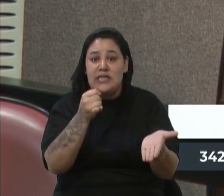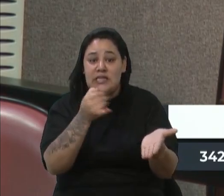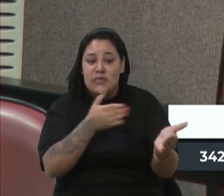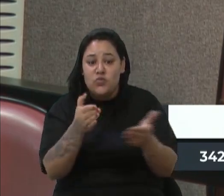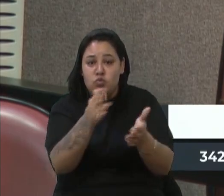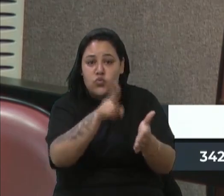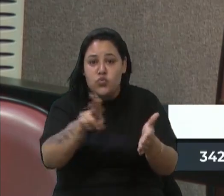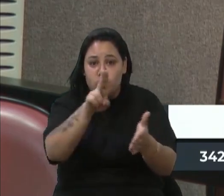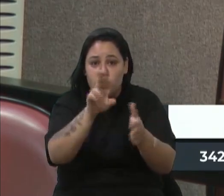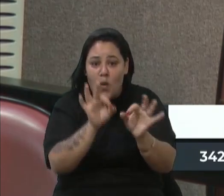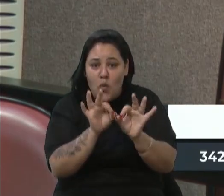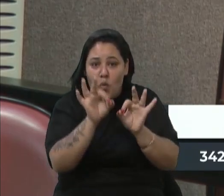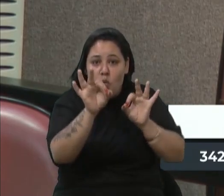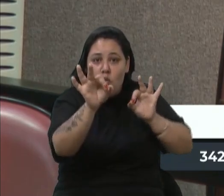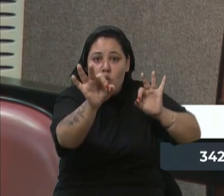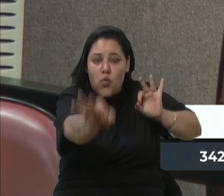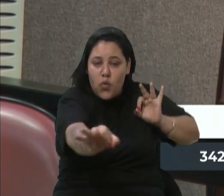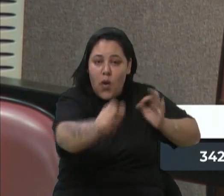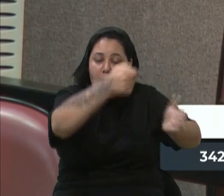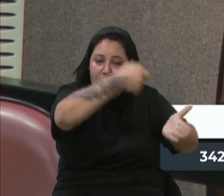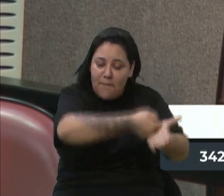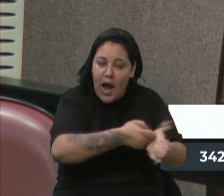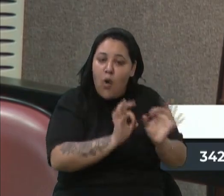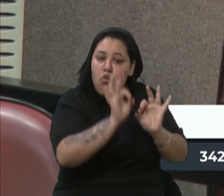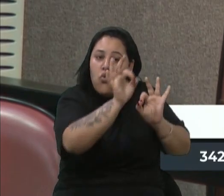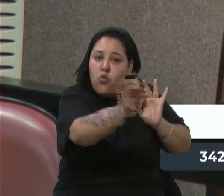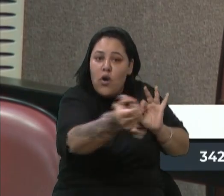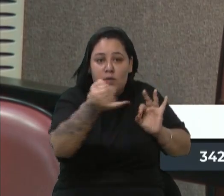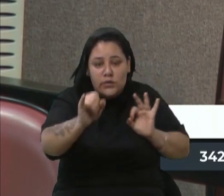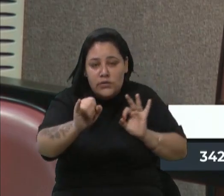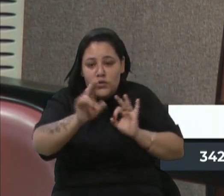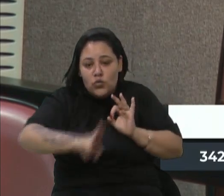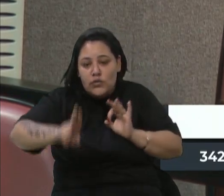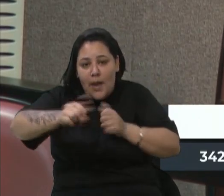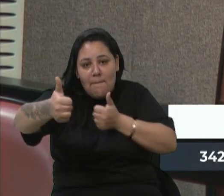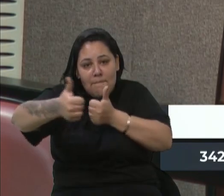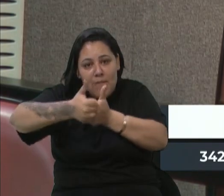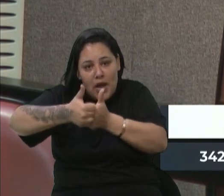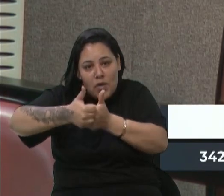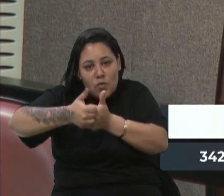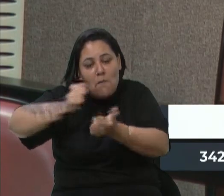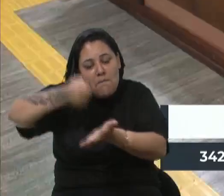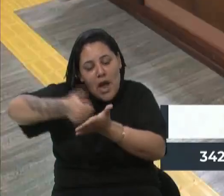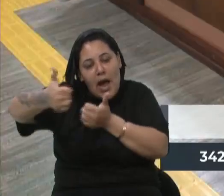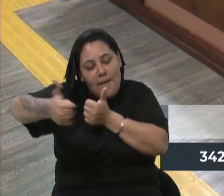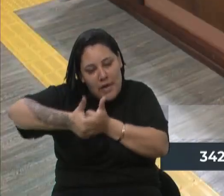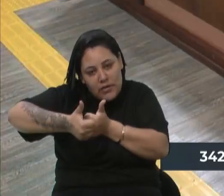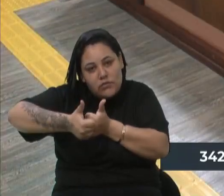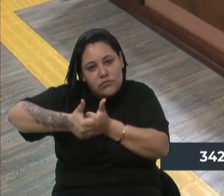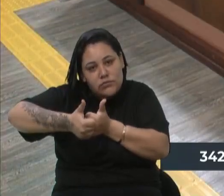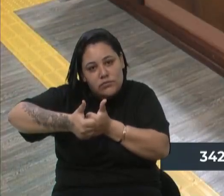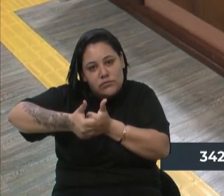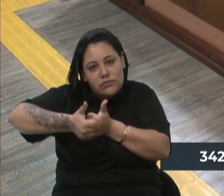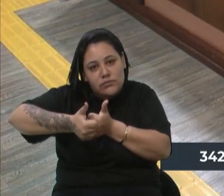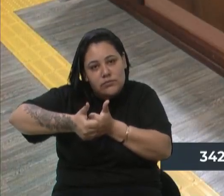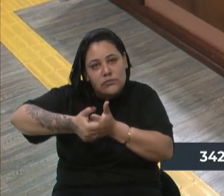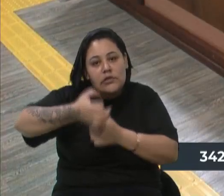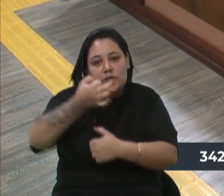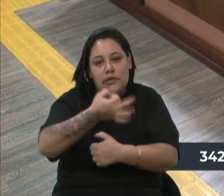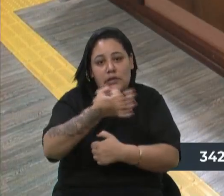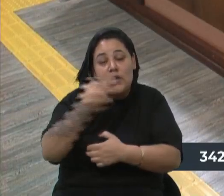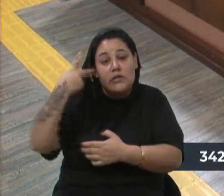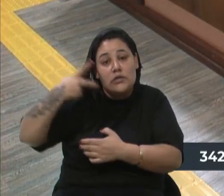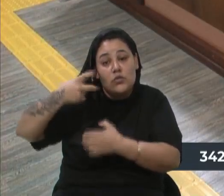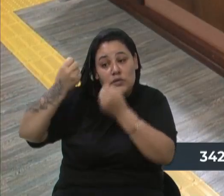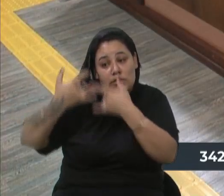estrada inteira, mas que como é muito feito isso aí nos Estados Unidos também. Parabéns pelo tema. Obrigado. Exatamente, vereador. A segunda etapa, até eu ia repassar aqui, a